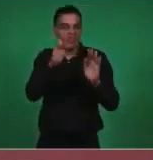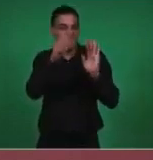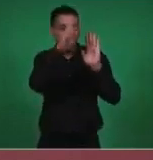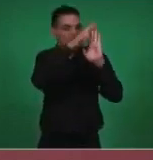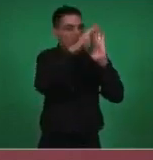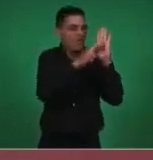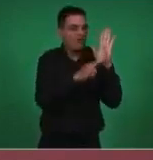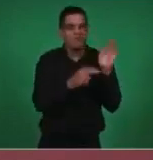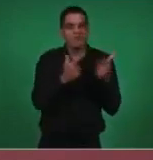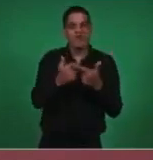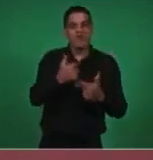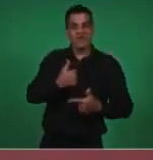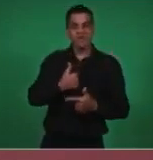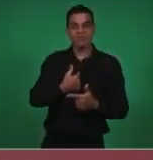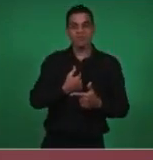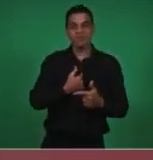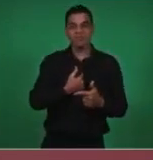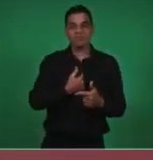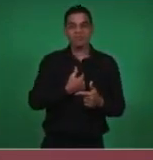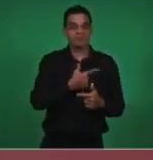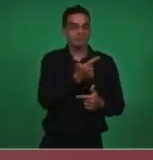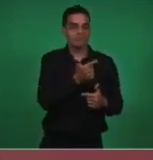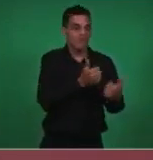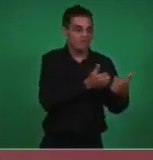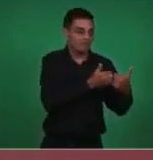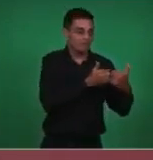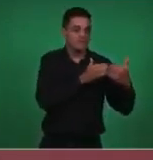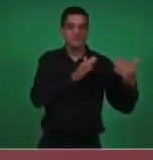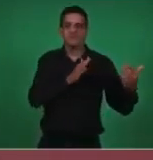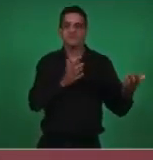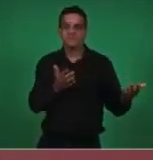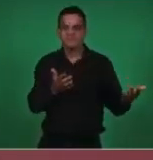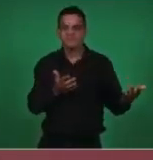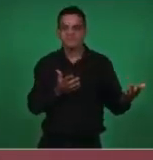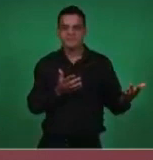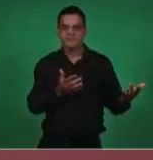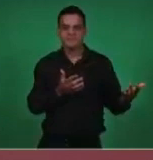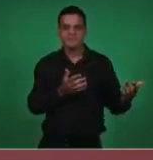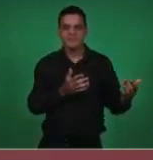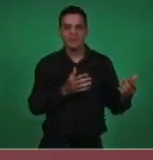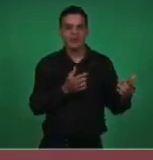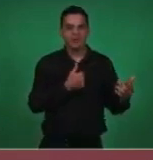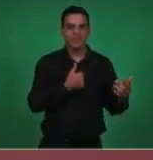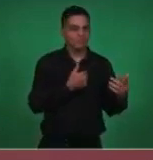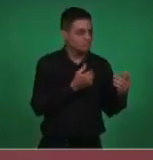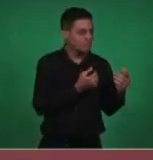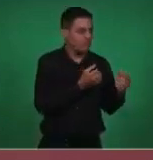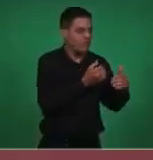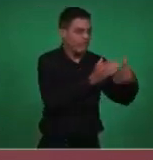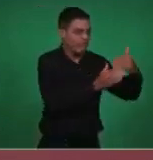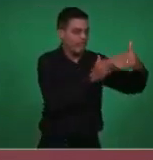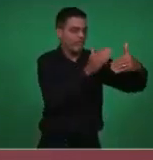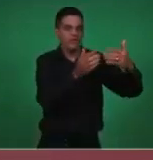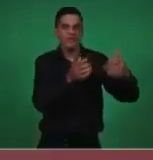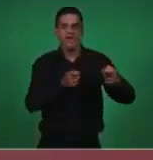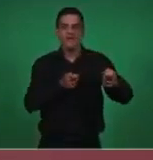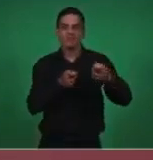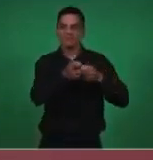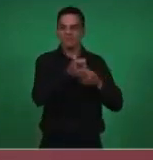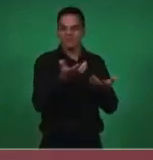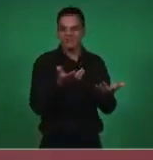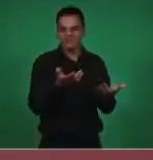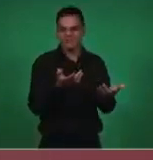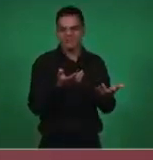de uma coisa qualquer. Eu sou proveniente de uma evolução. E isso muitas vezes leva um homem a uma